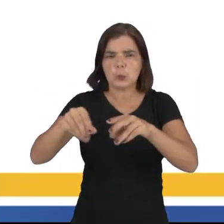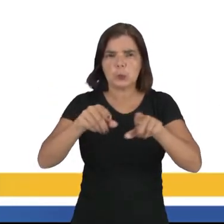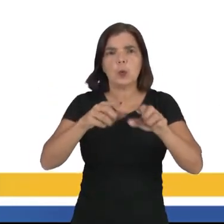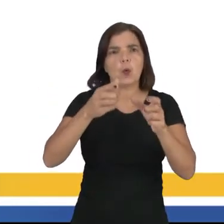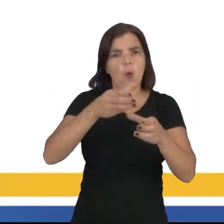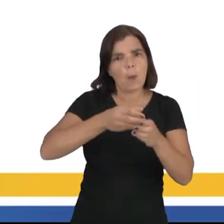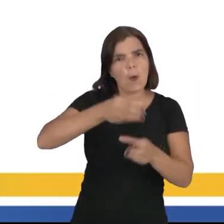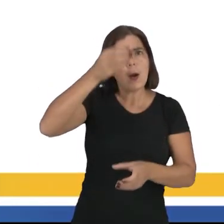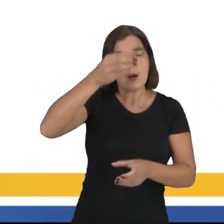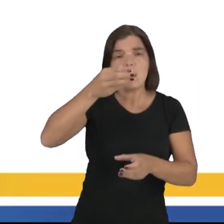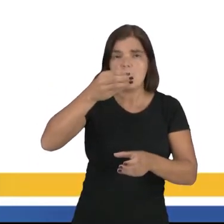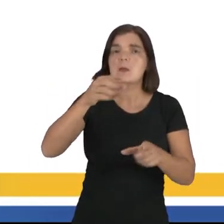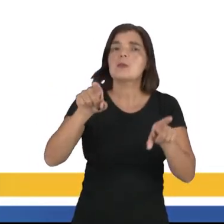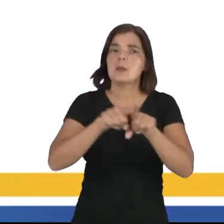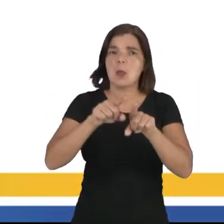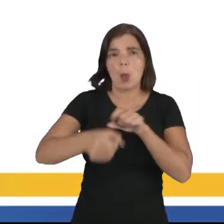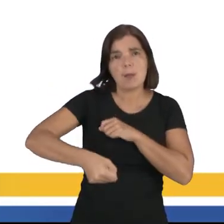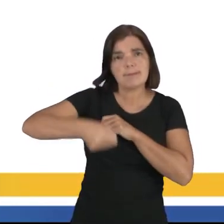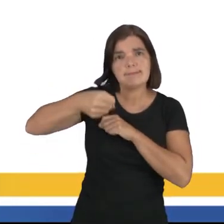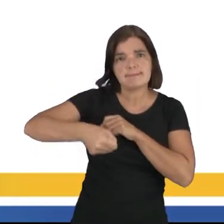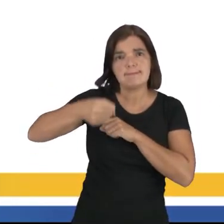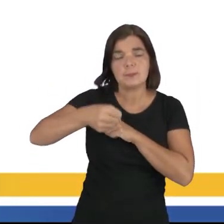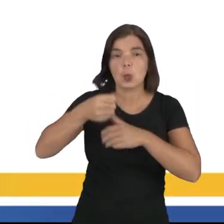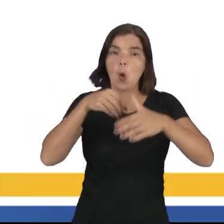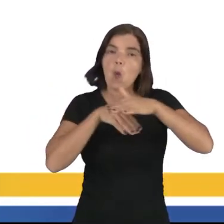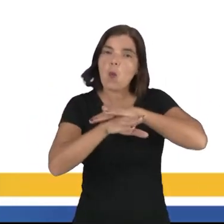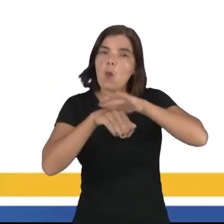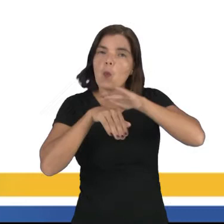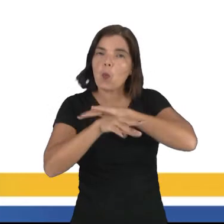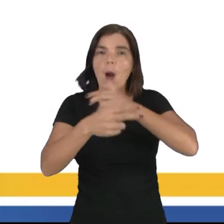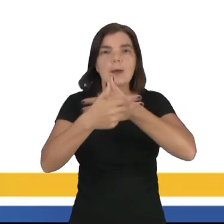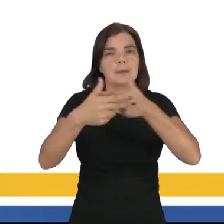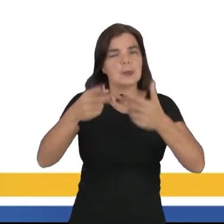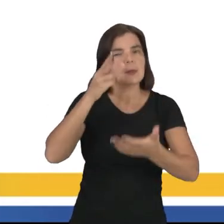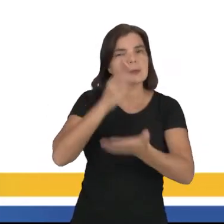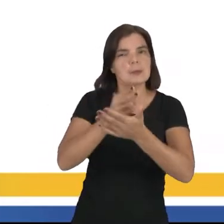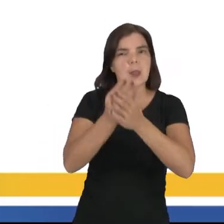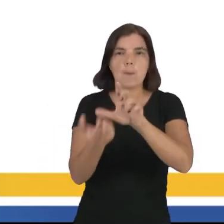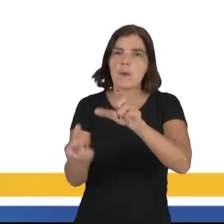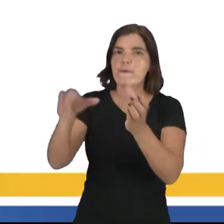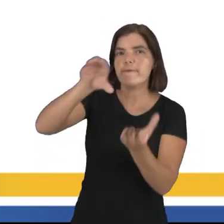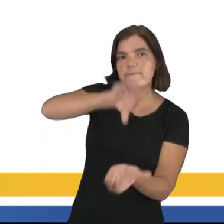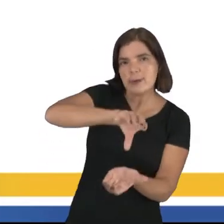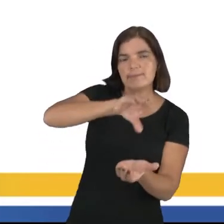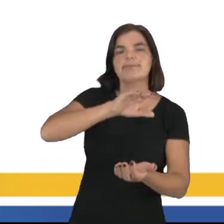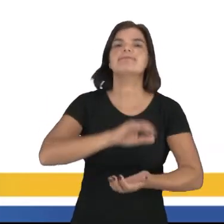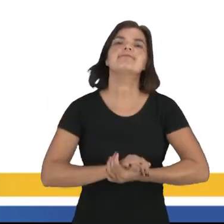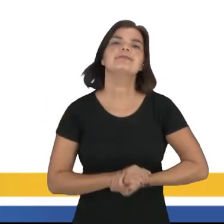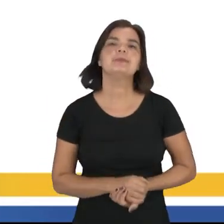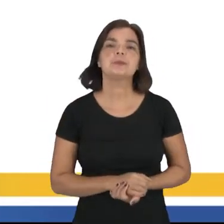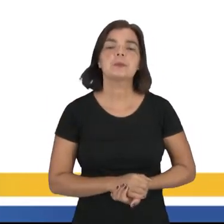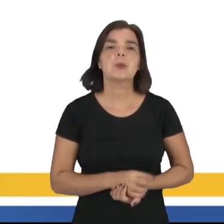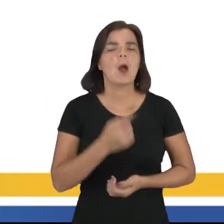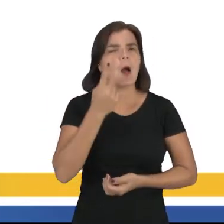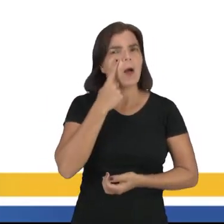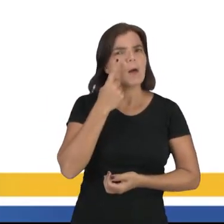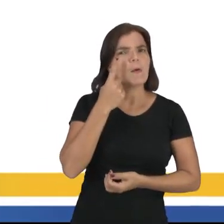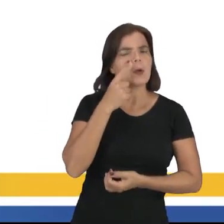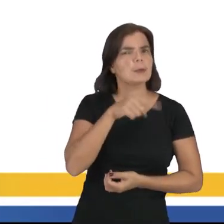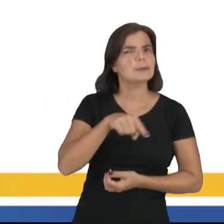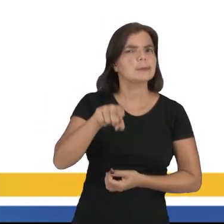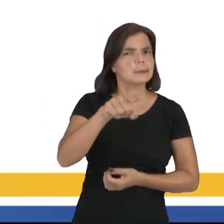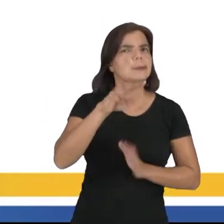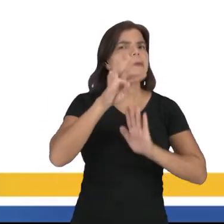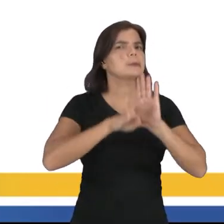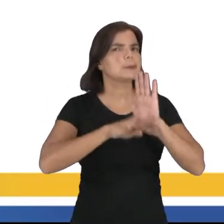como garrafas, latas e baldes. Guarde esses objetos sempre de cabeça para baixo. Ao observar,